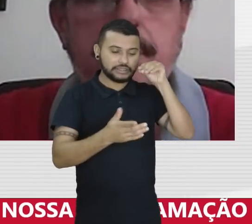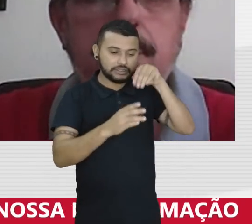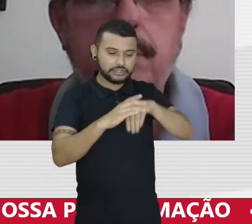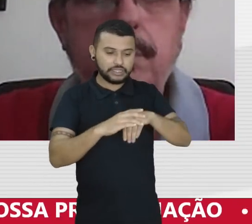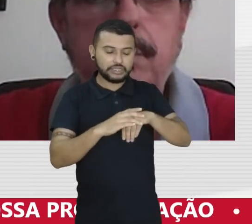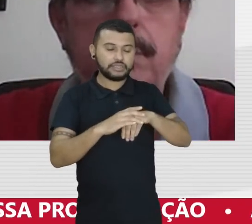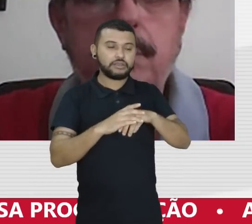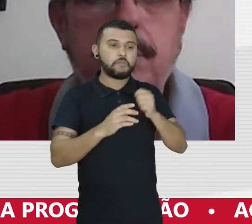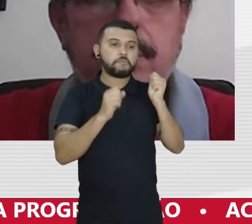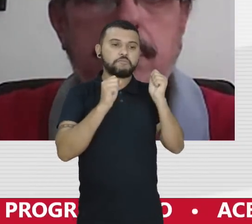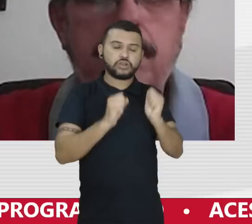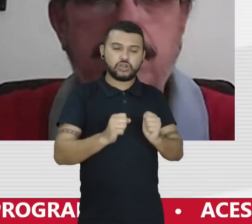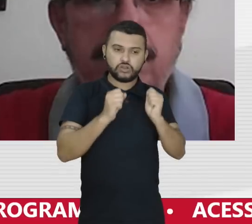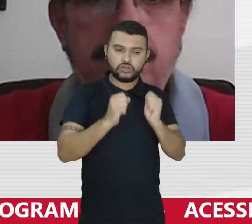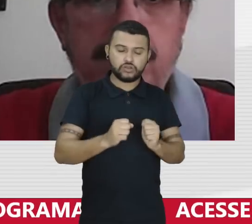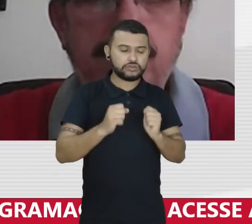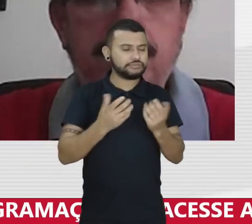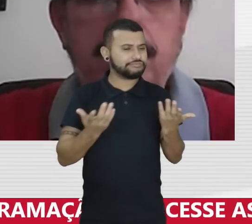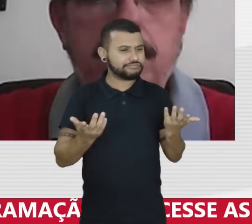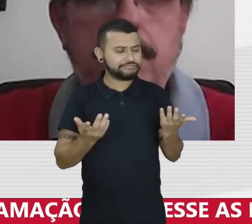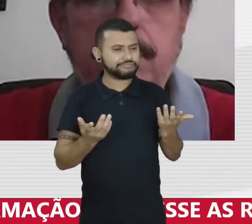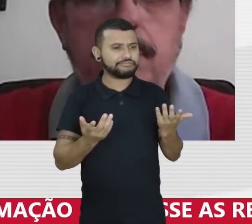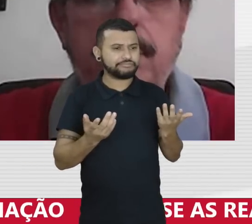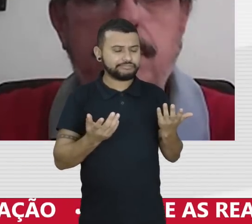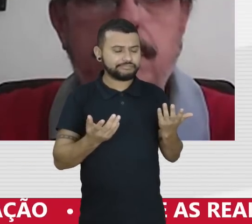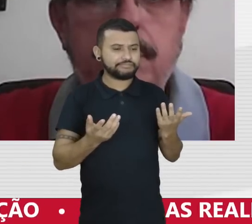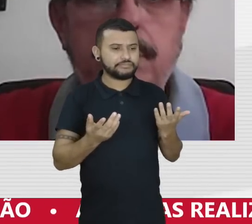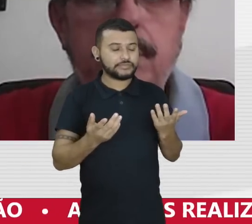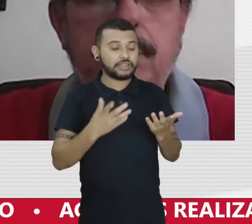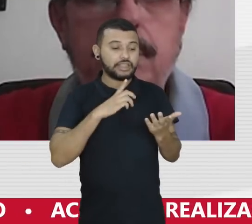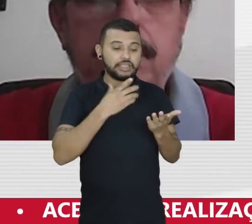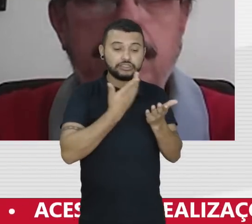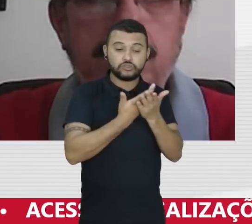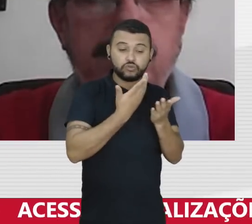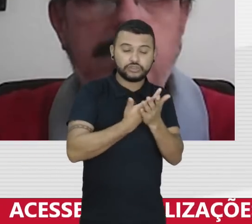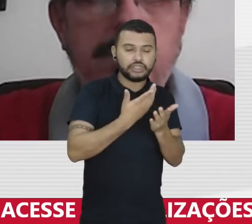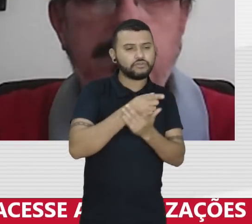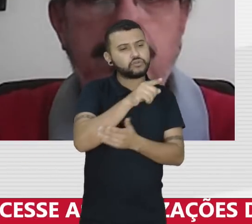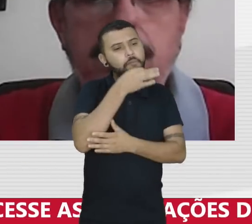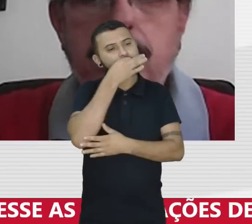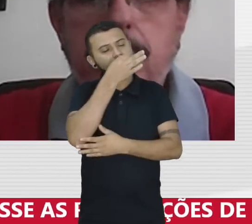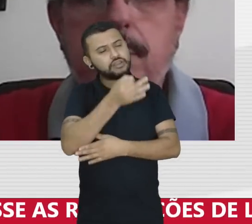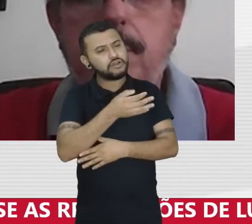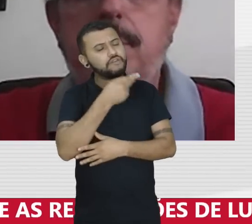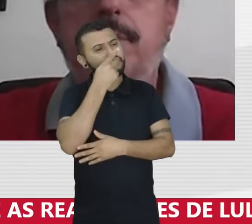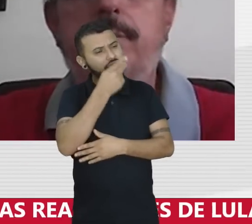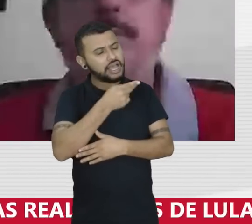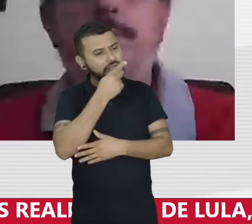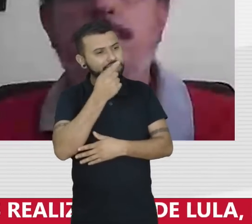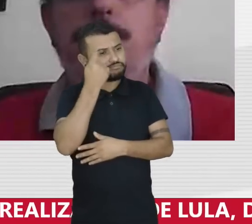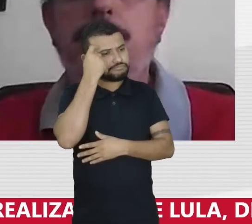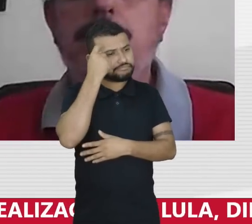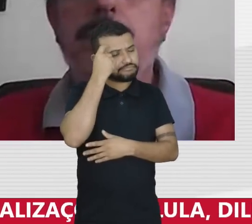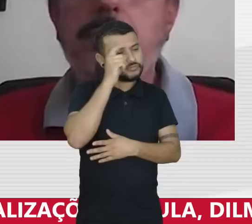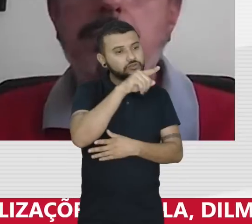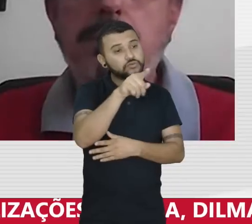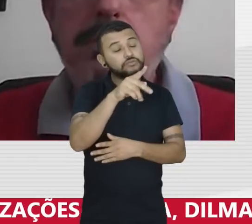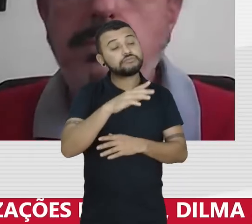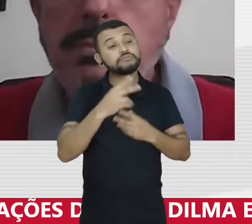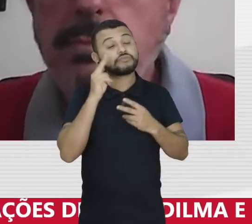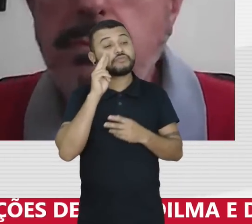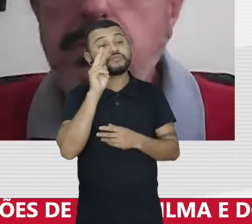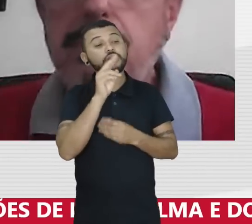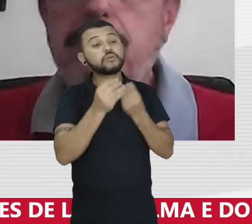de pobres, pretos, não é? E assim que vão sendo estudantes. Como é que você vê isso? Como é que, enfim, como se enxerga